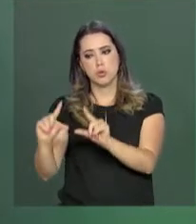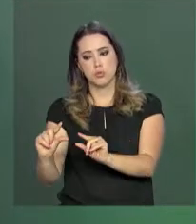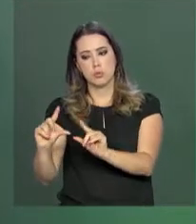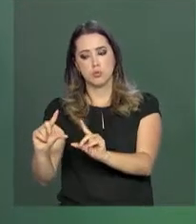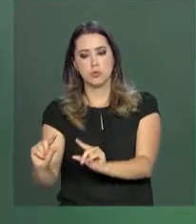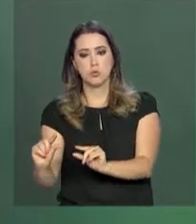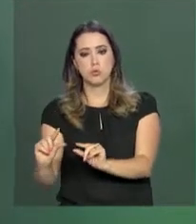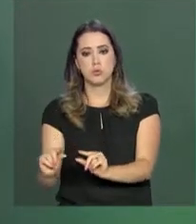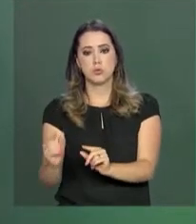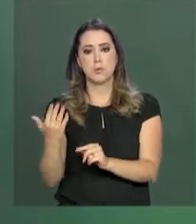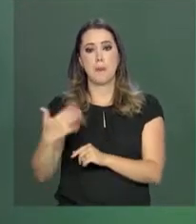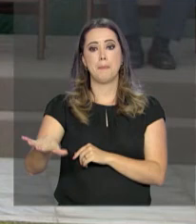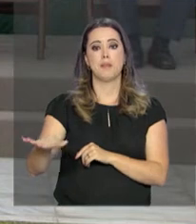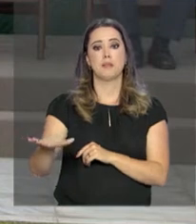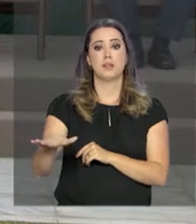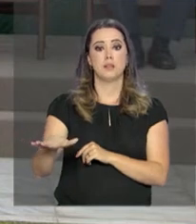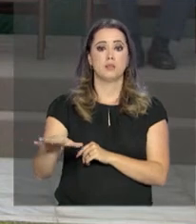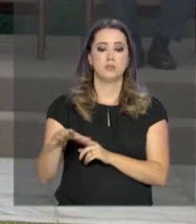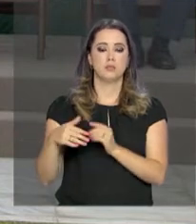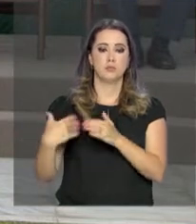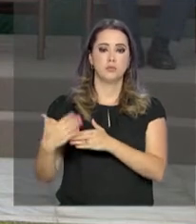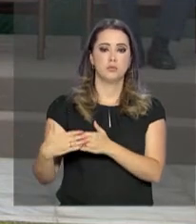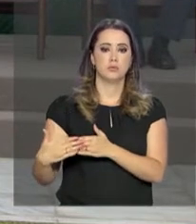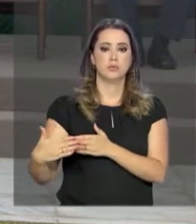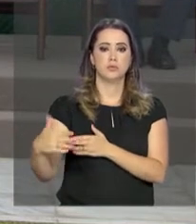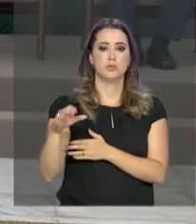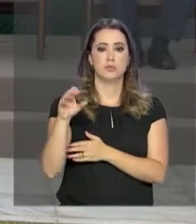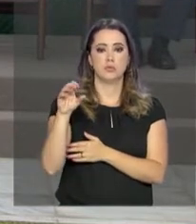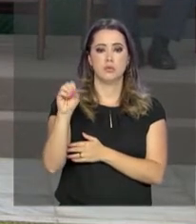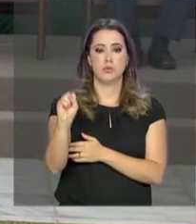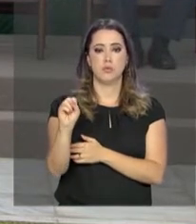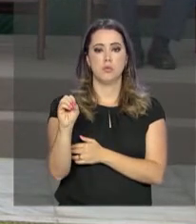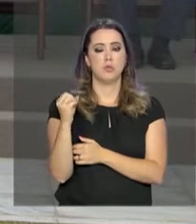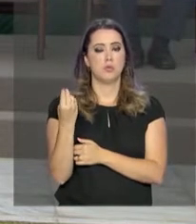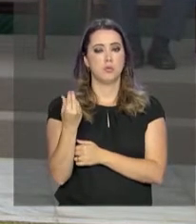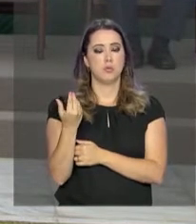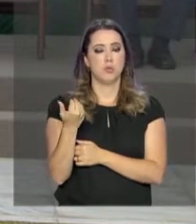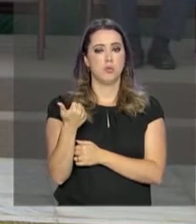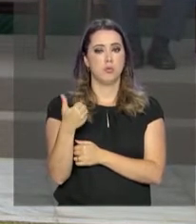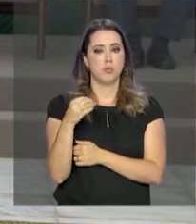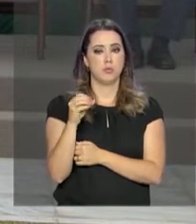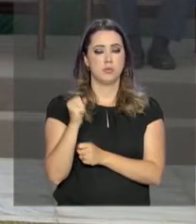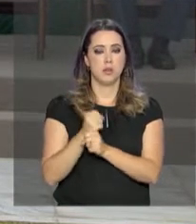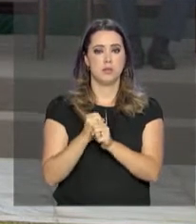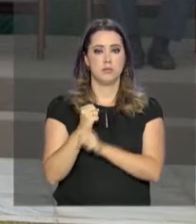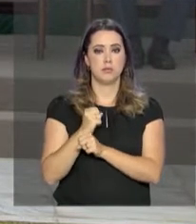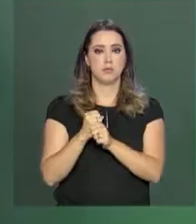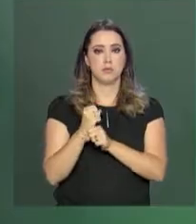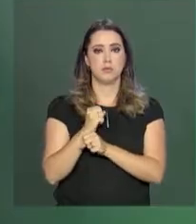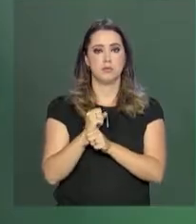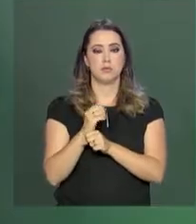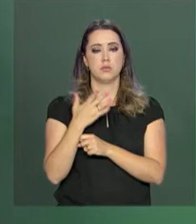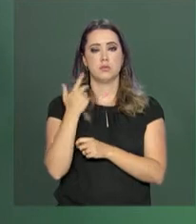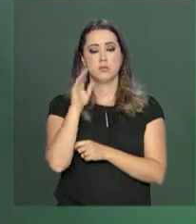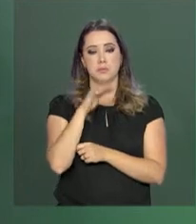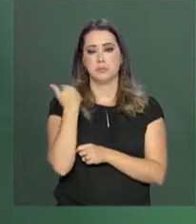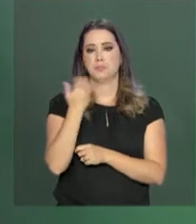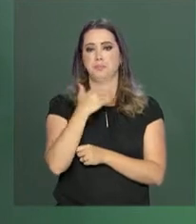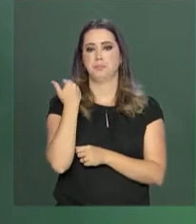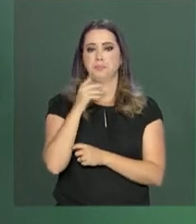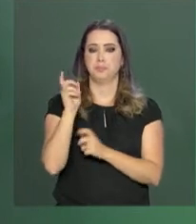pelo menos pela metade nos próximos oito a dez anos na bahia a os acidentes com vítimas fatais